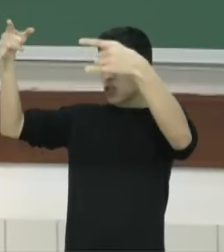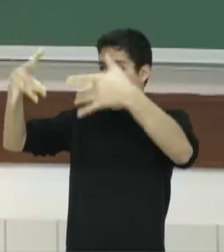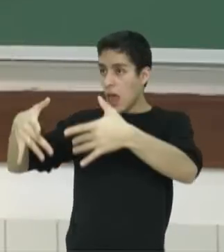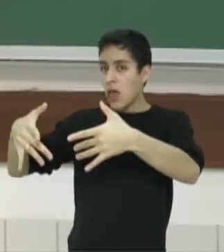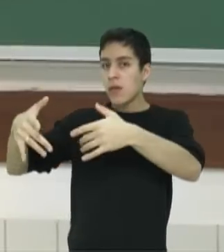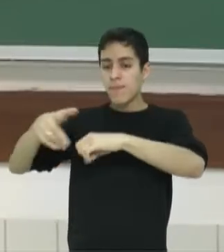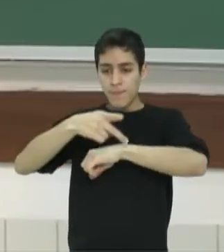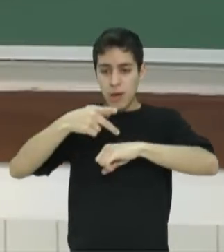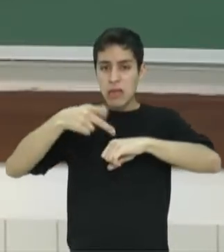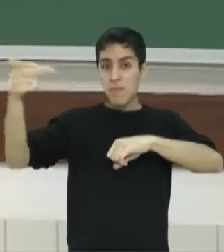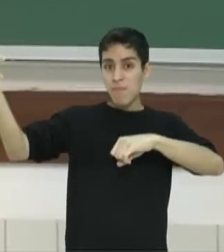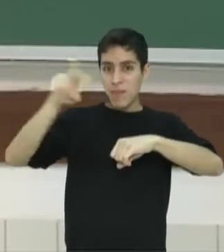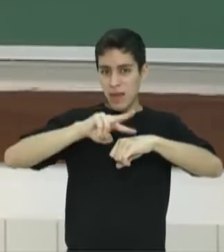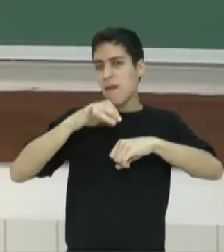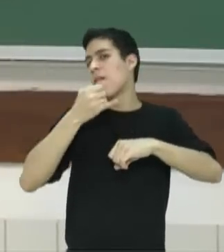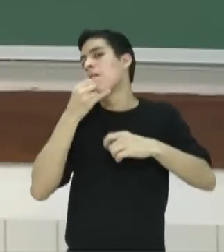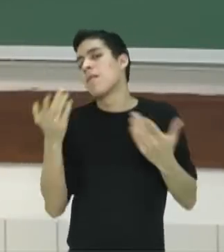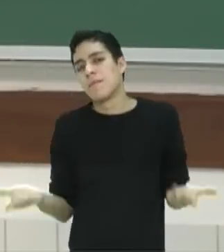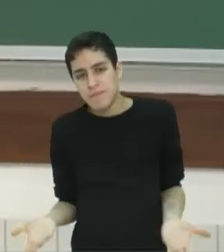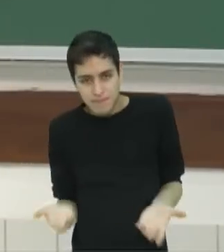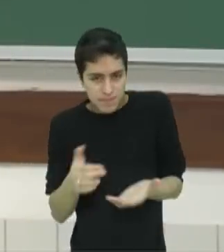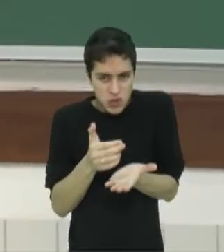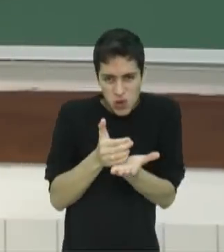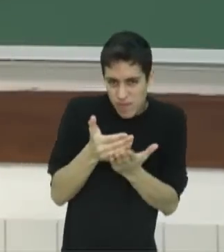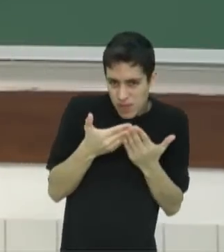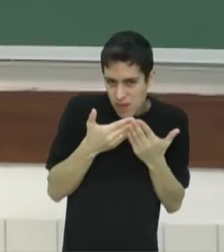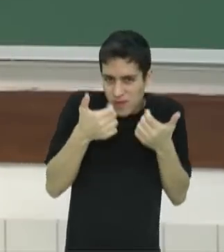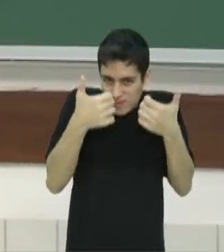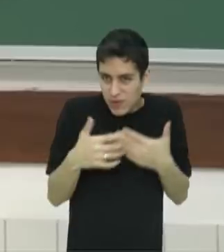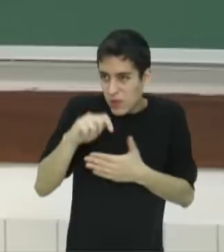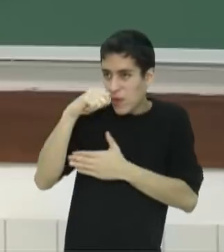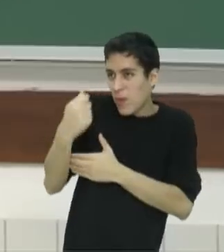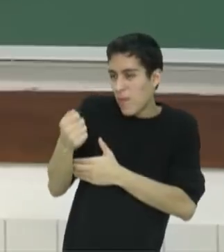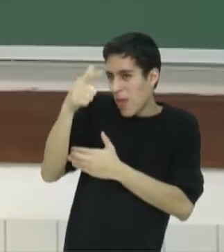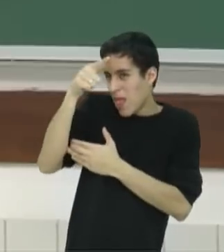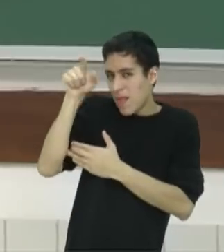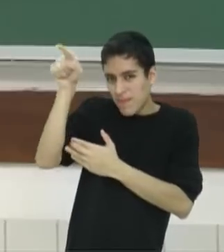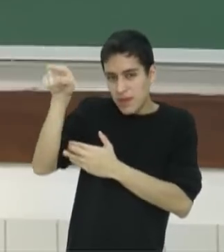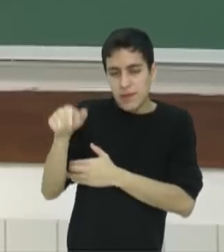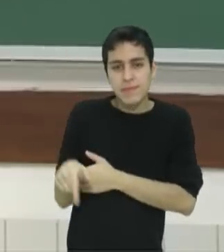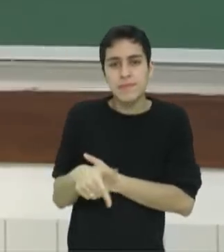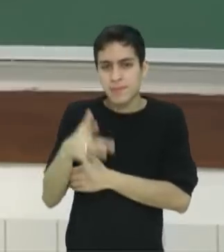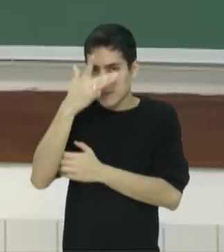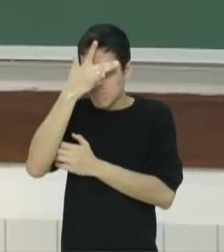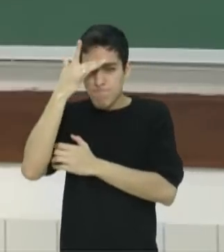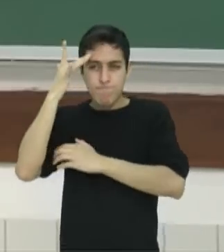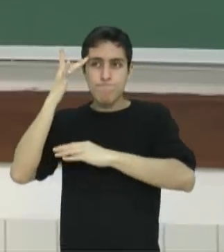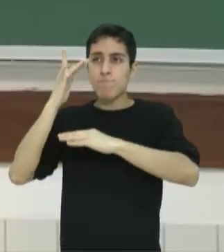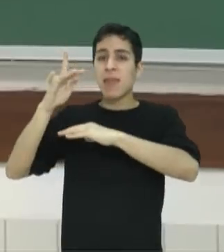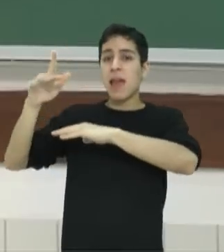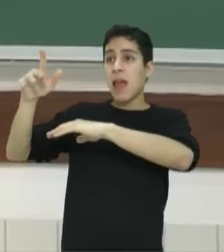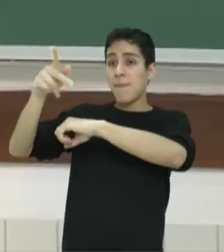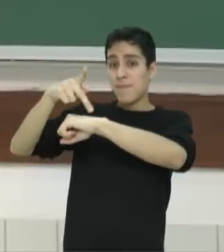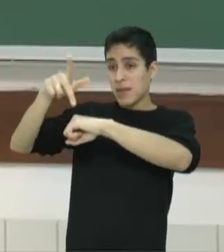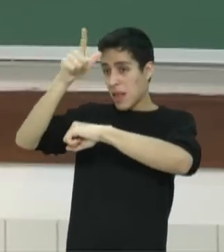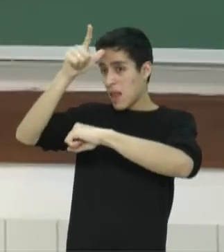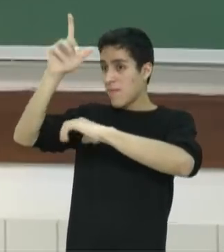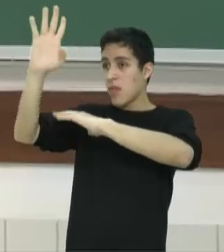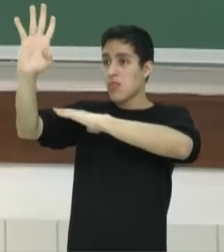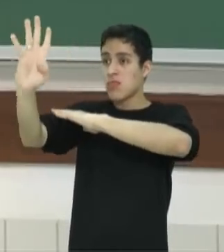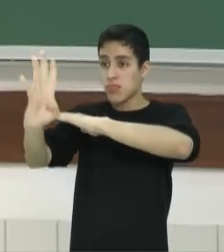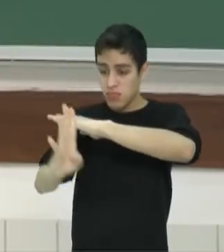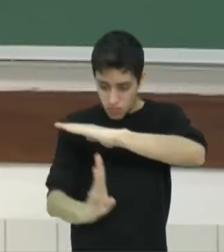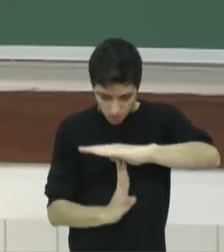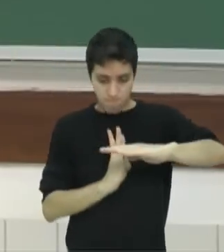país. Por exemplo, mencionamos aqui no início da aula os alemães. Então, o imigrante alemão é aquele que sai da Alemanha e vai para